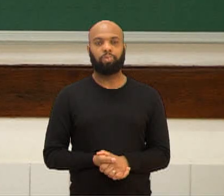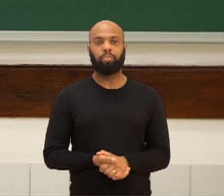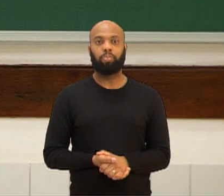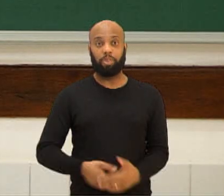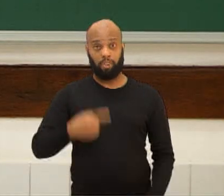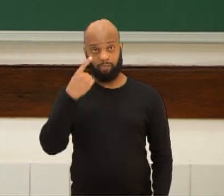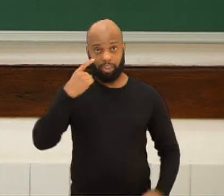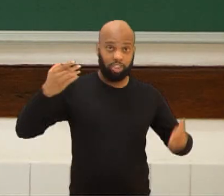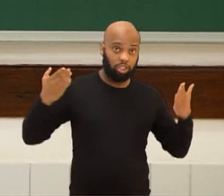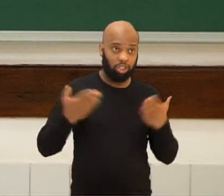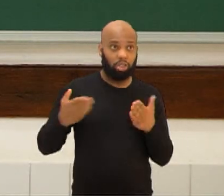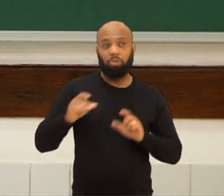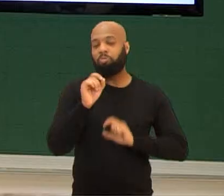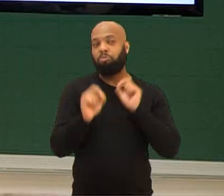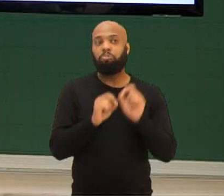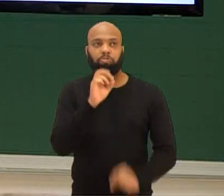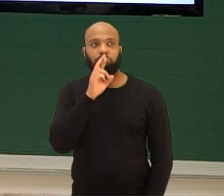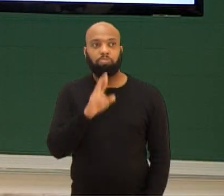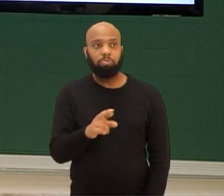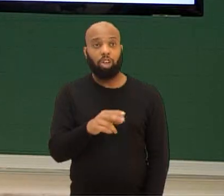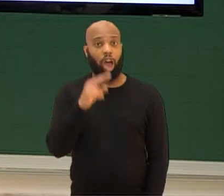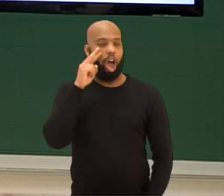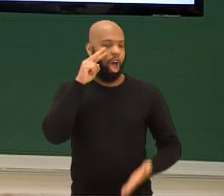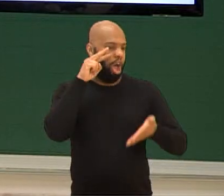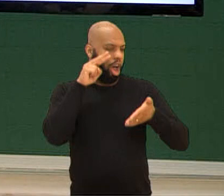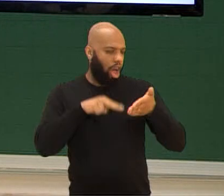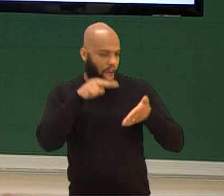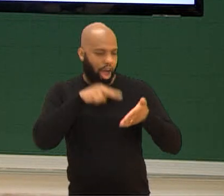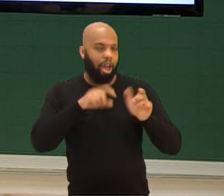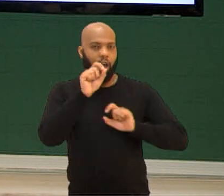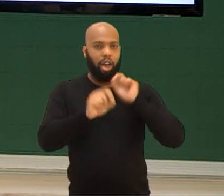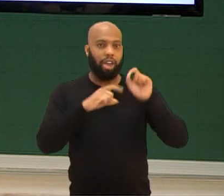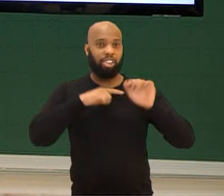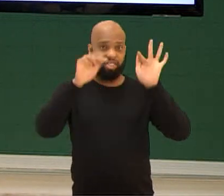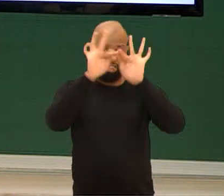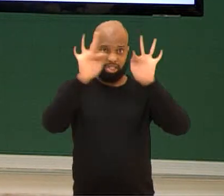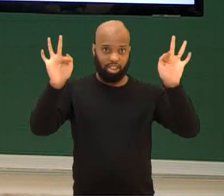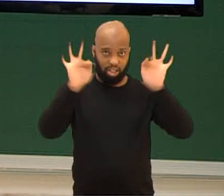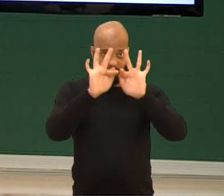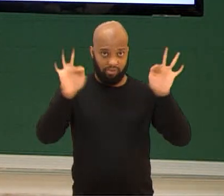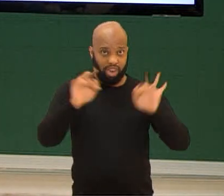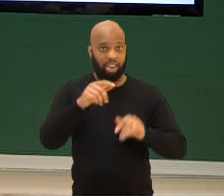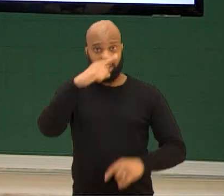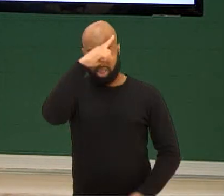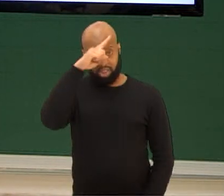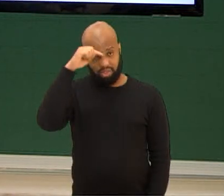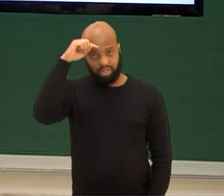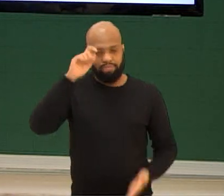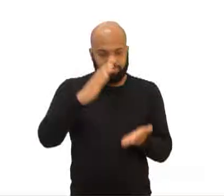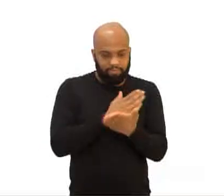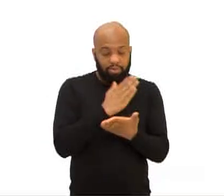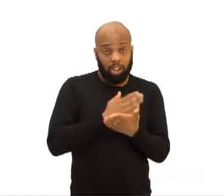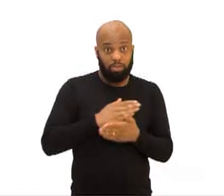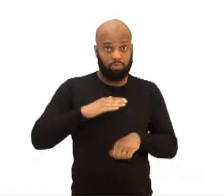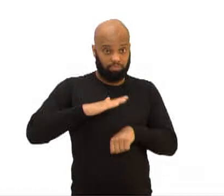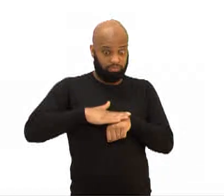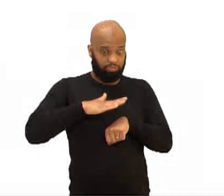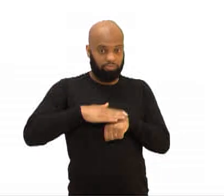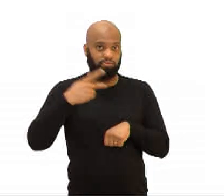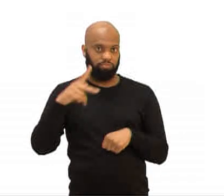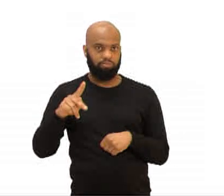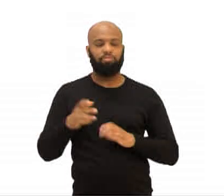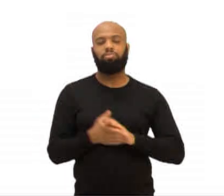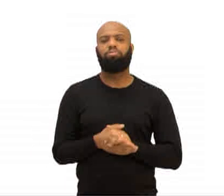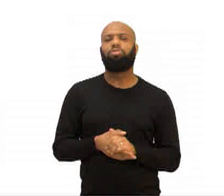A ver, então, leia la frase abaixo, escrita por Frida Kahlo em seu diário íntimo. Então, ela disse,